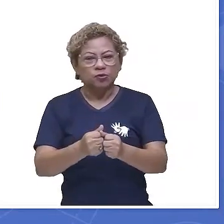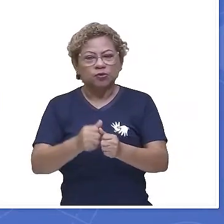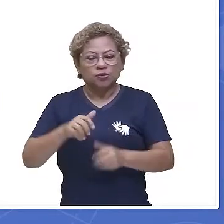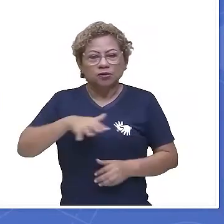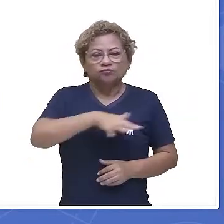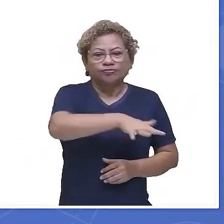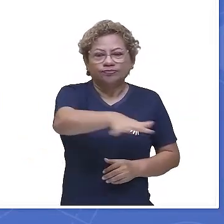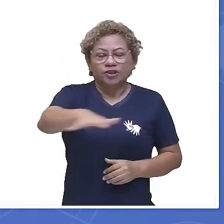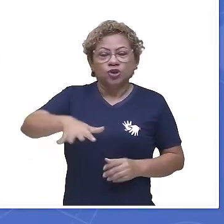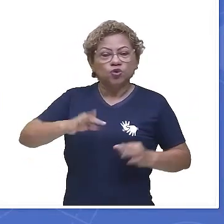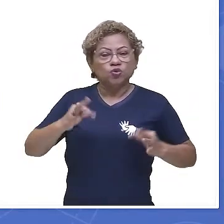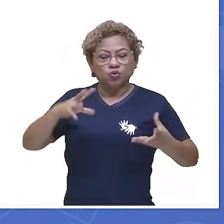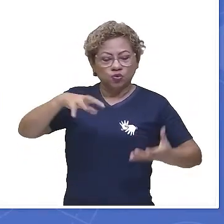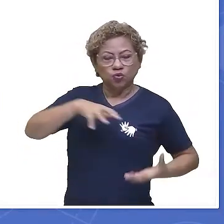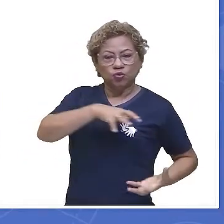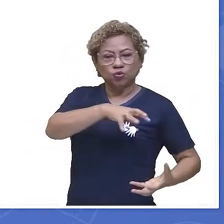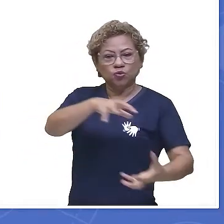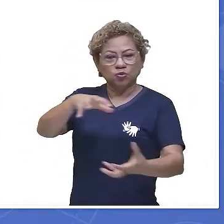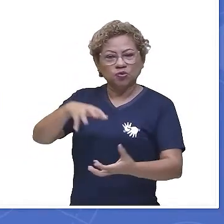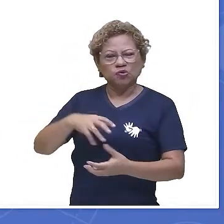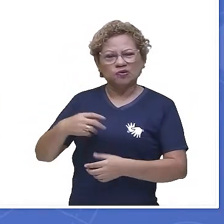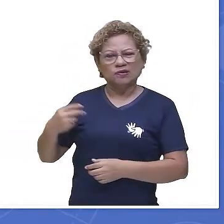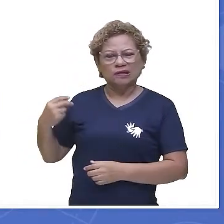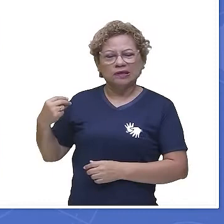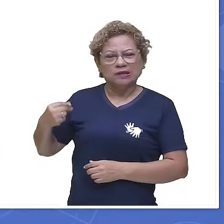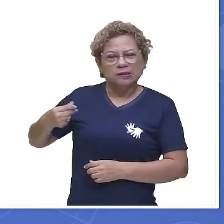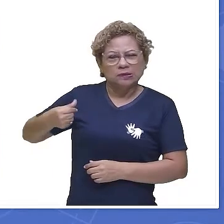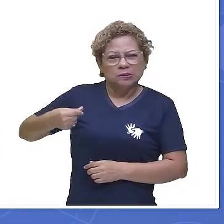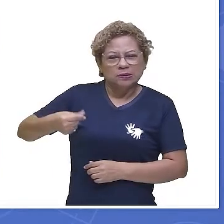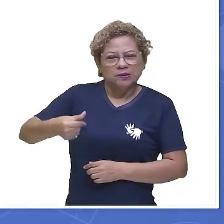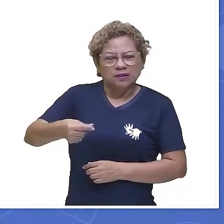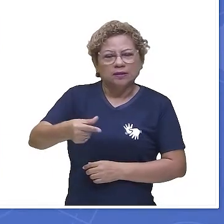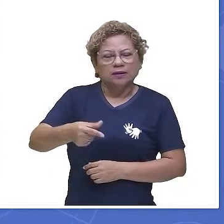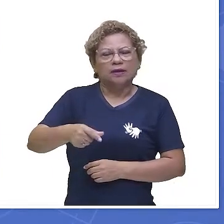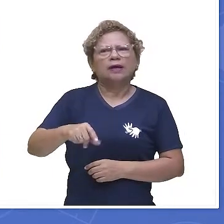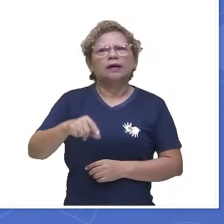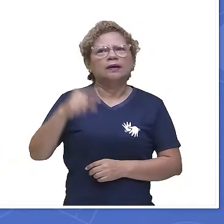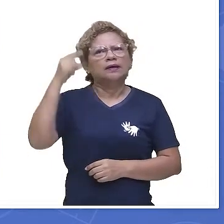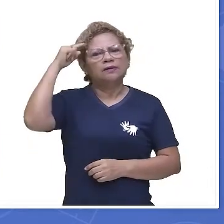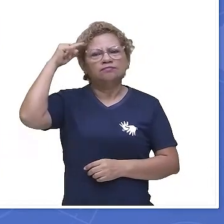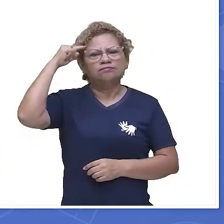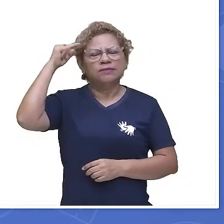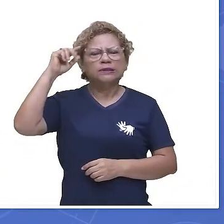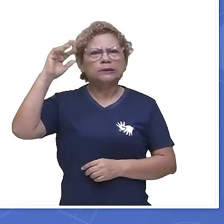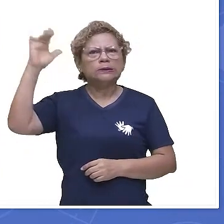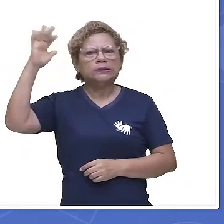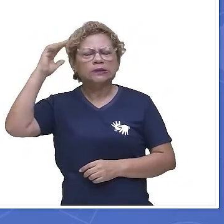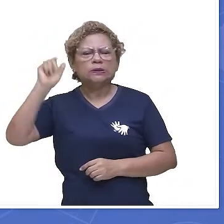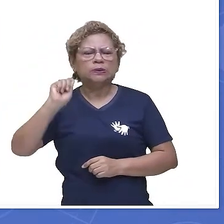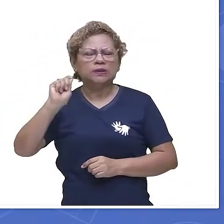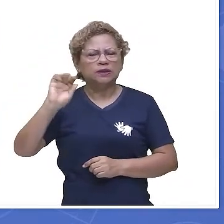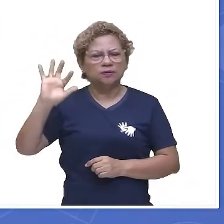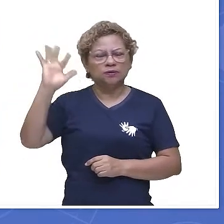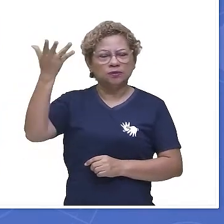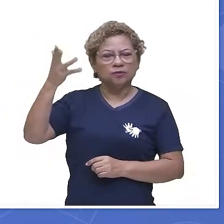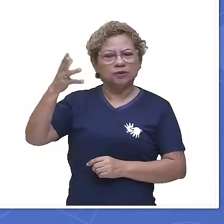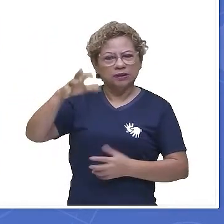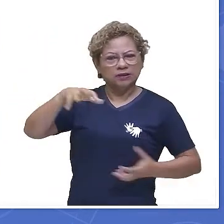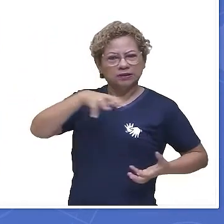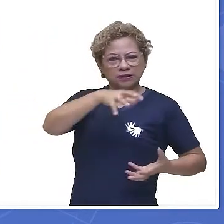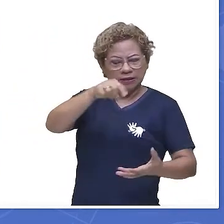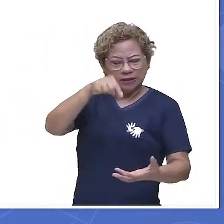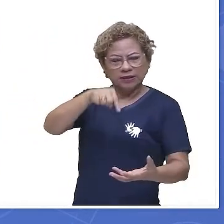cerca. Durante um longo tempo, acreditava-se que as leis que regiam a natureza estavam associadas apenas à Terra e às